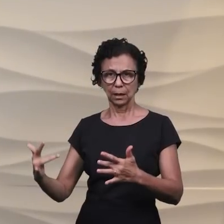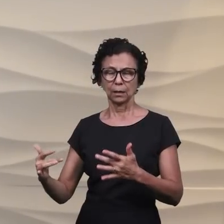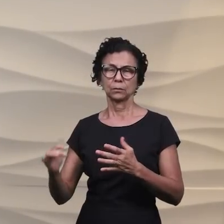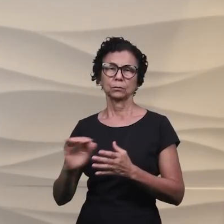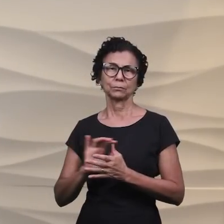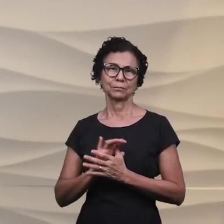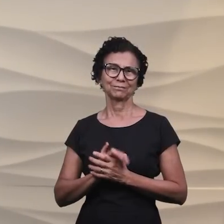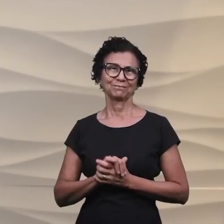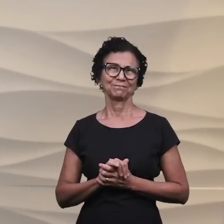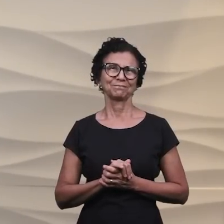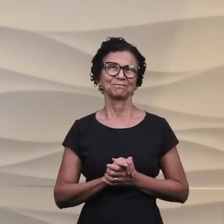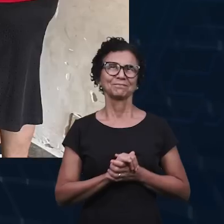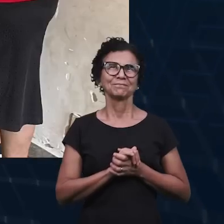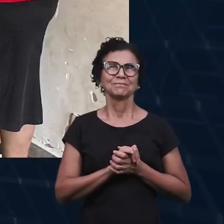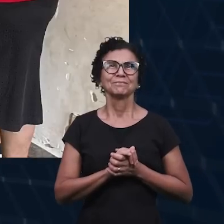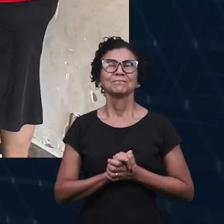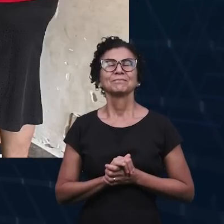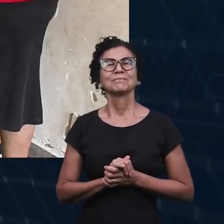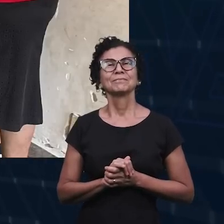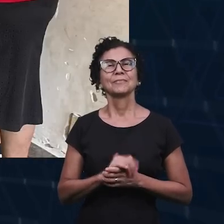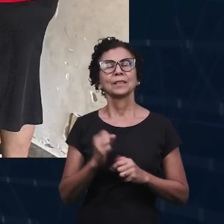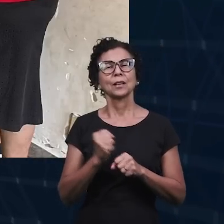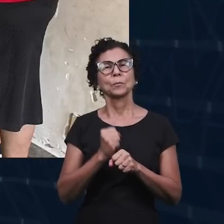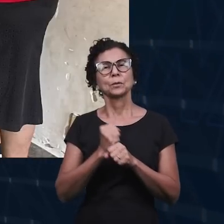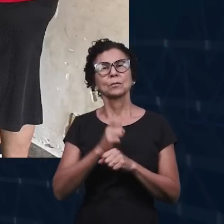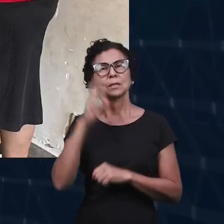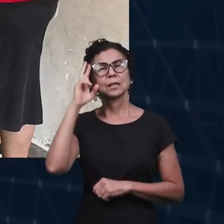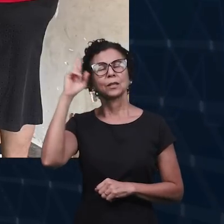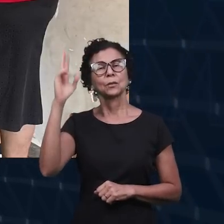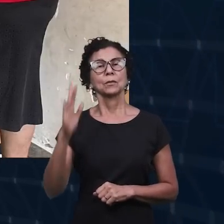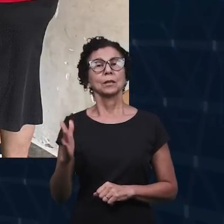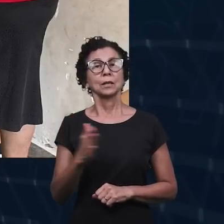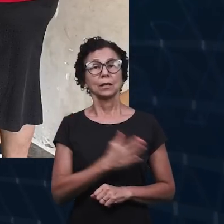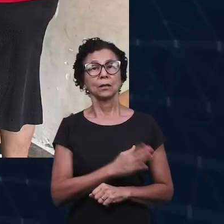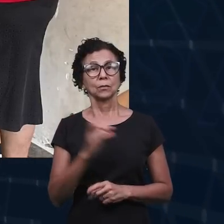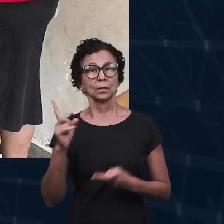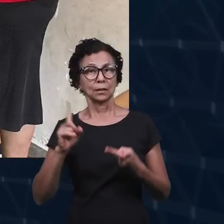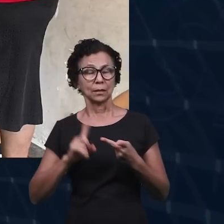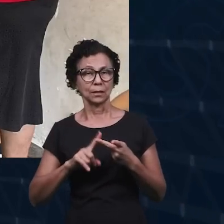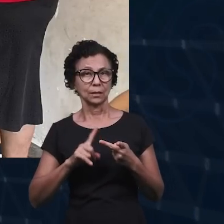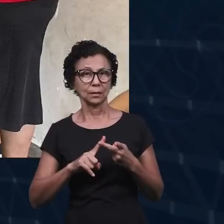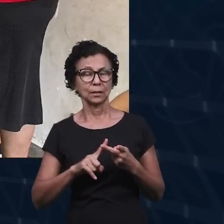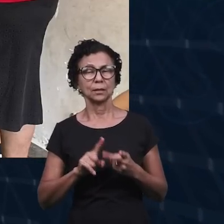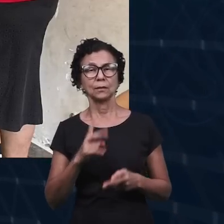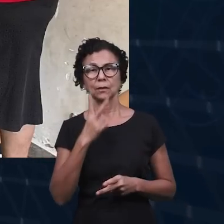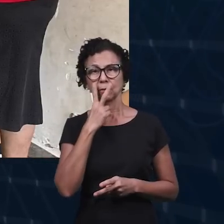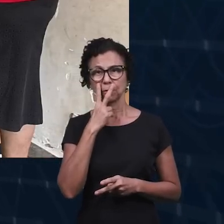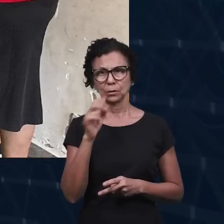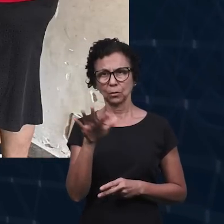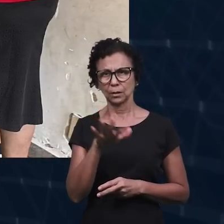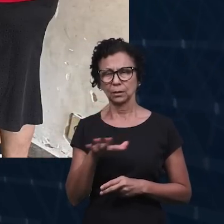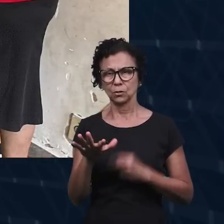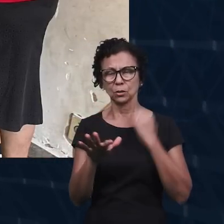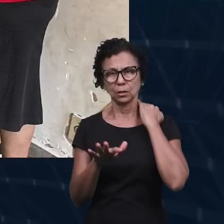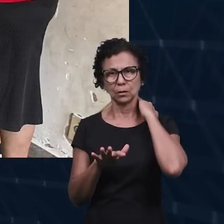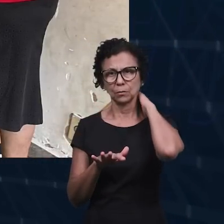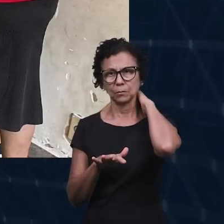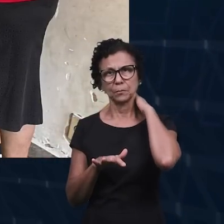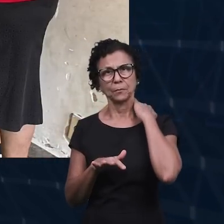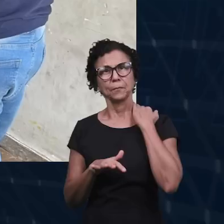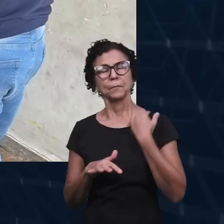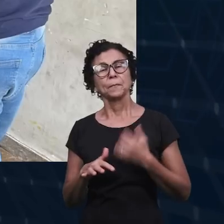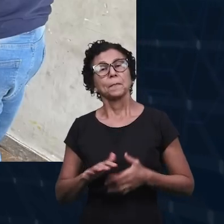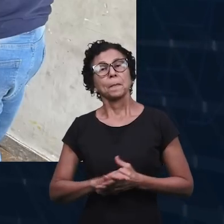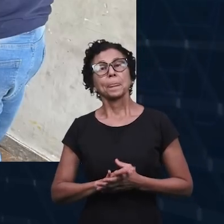seus trabalhos e dedicação. Já na capital Vitória, os irmãos de Jardim Camburi 3 realizaram 2 aulas especiais com